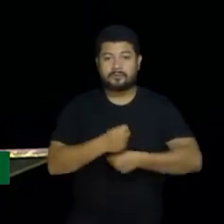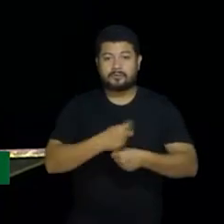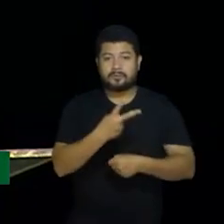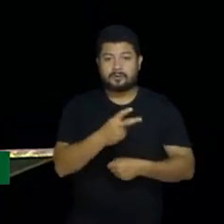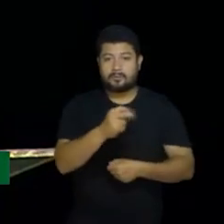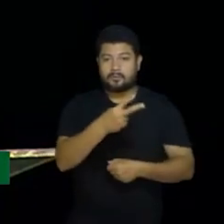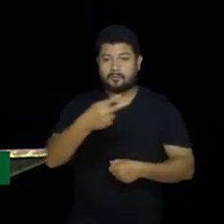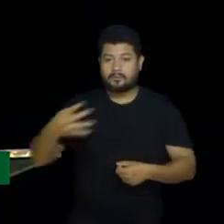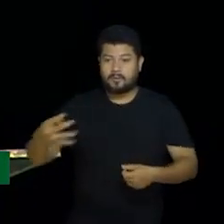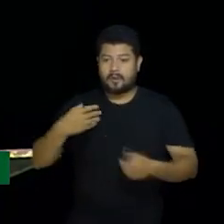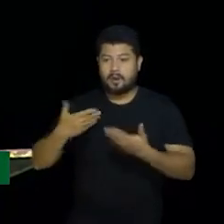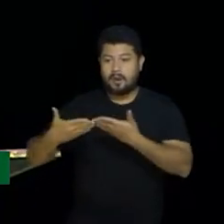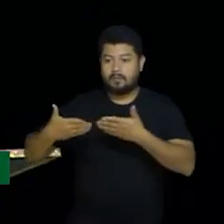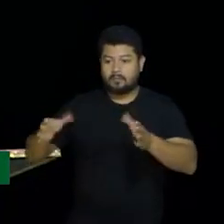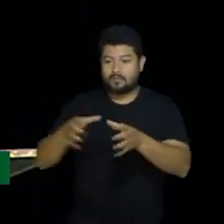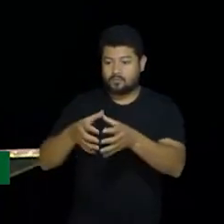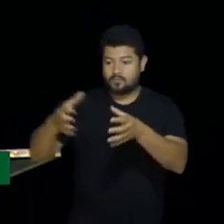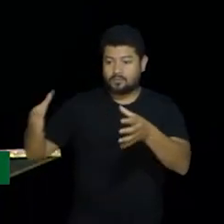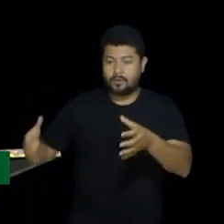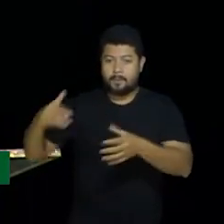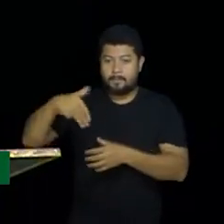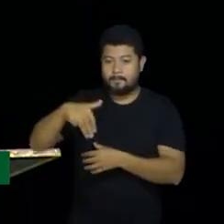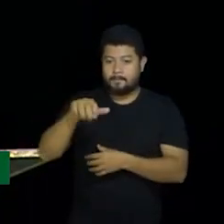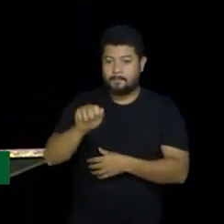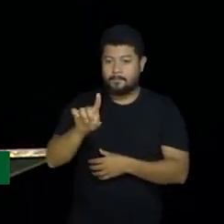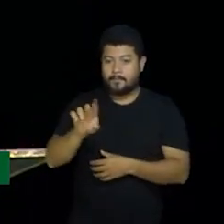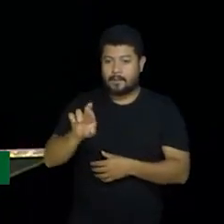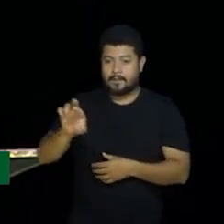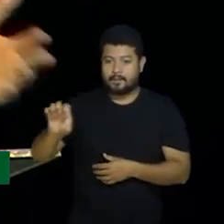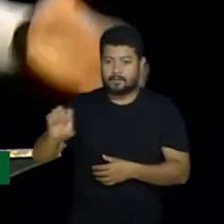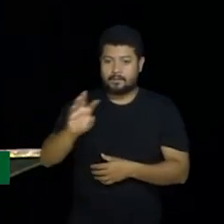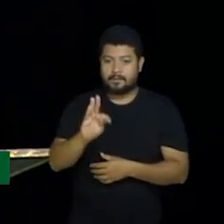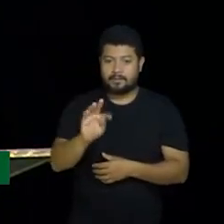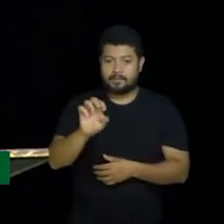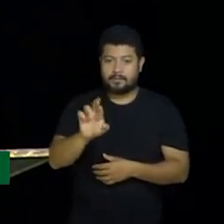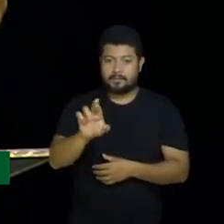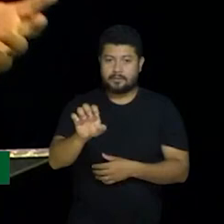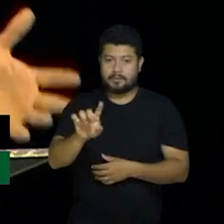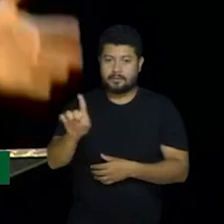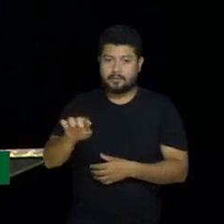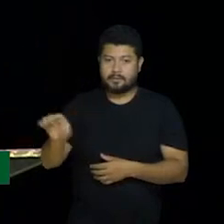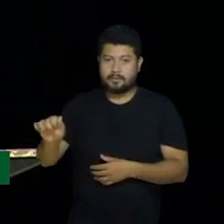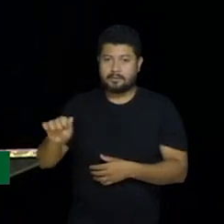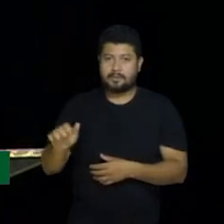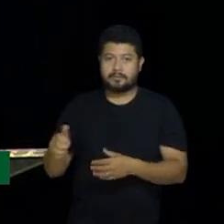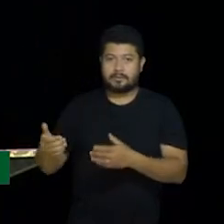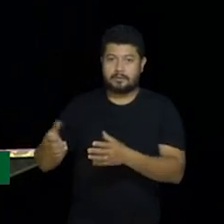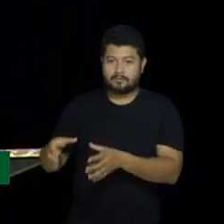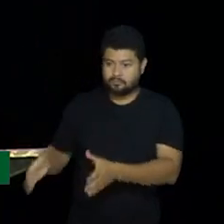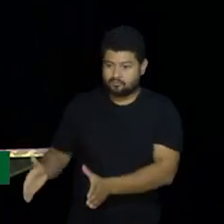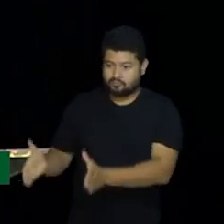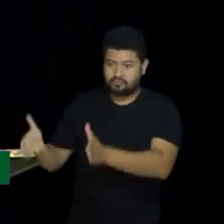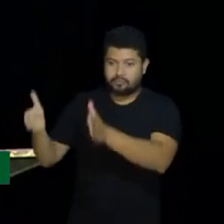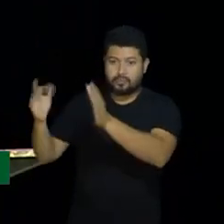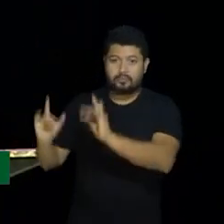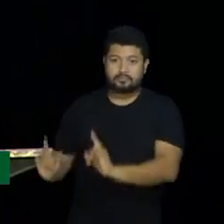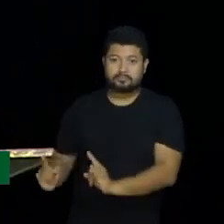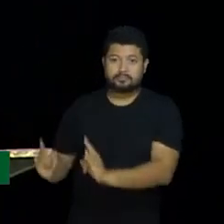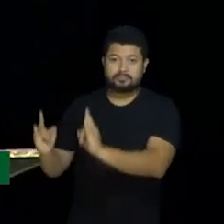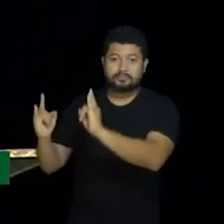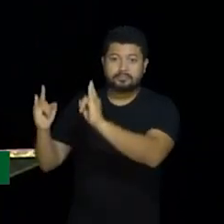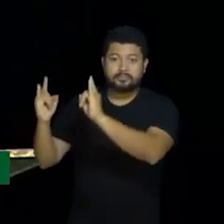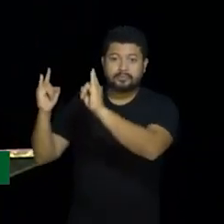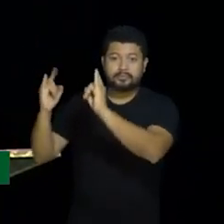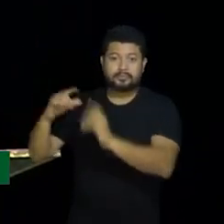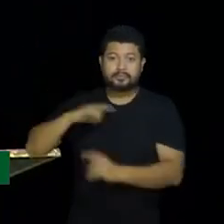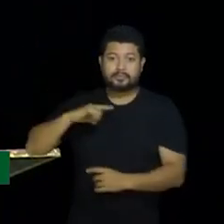complexo Madre Teresa. Para quem já conheceu o hospital, nós abrimos uma torre na frente do hospital, onde terão mais